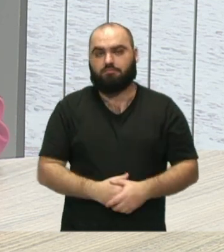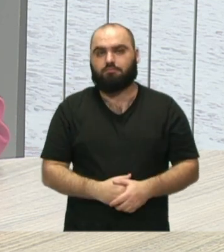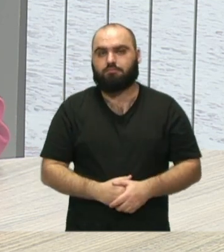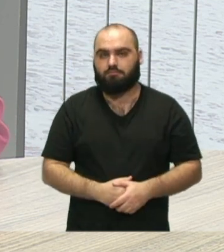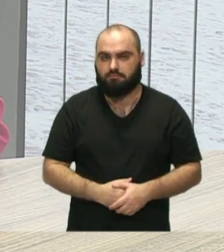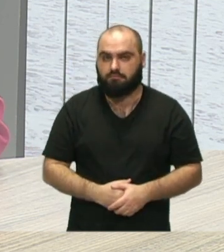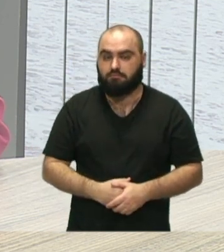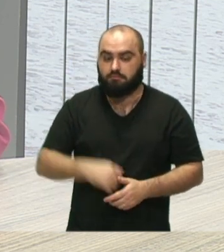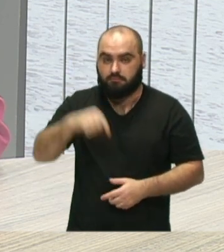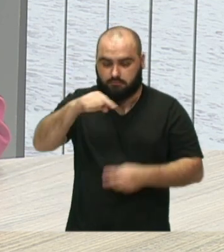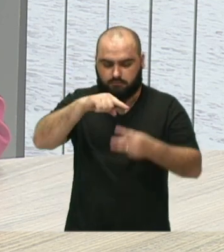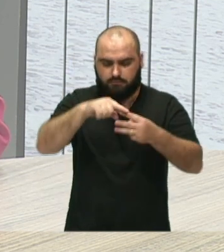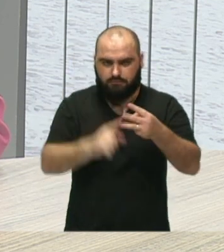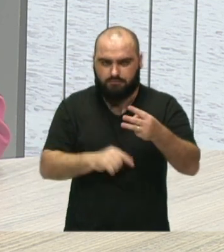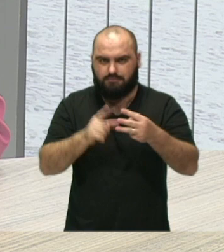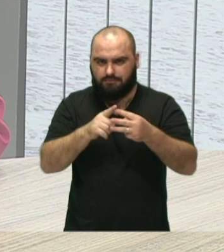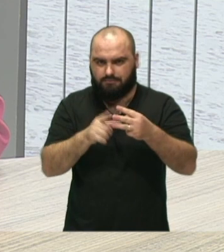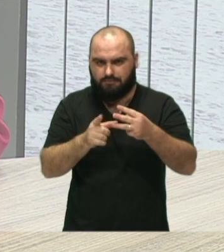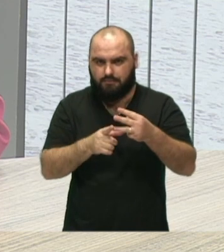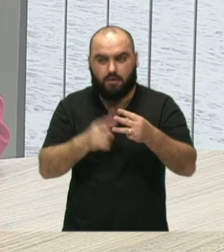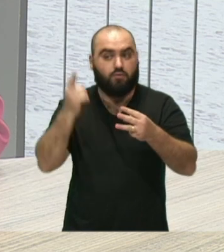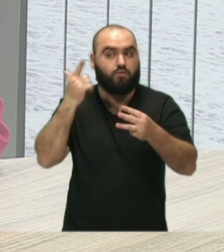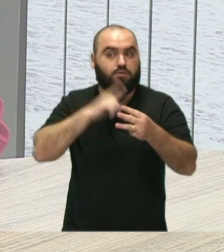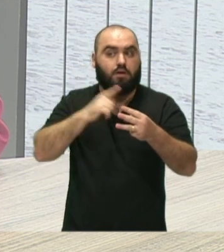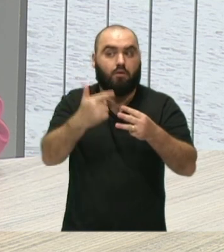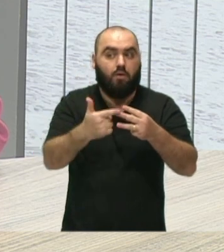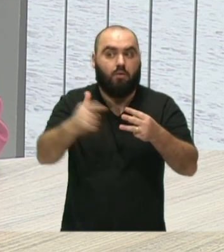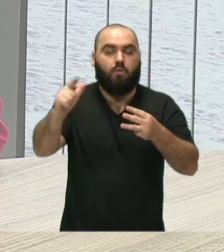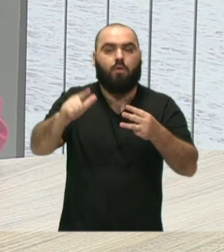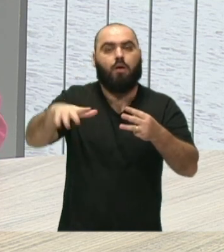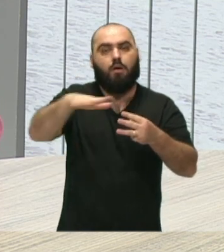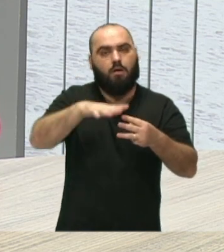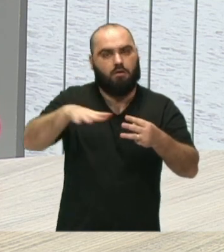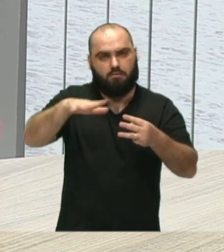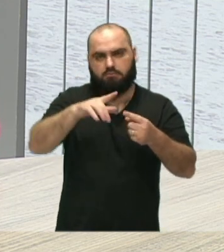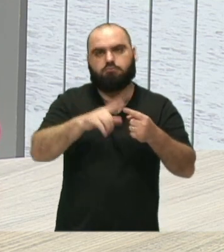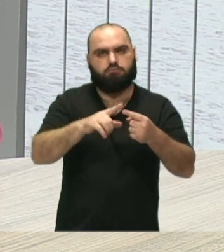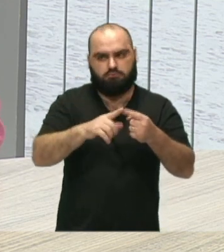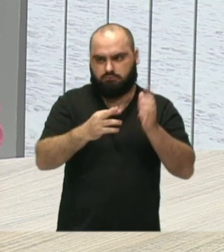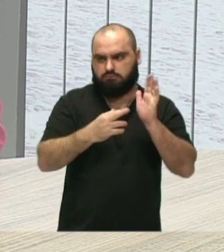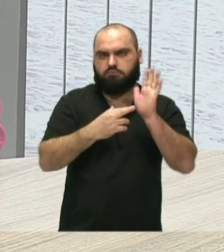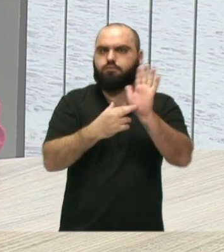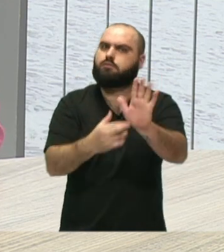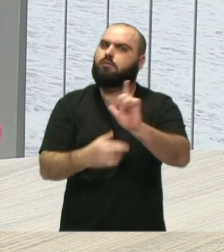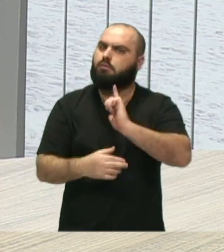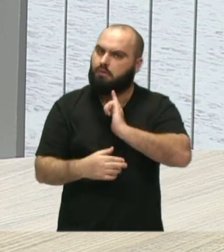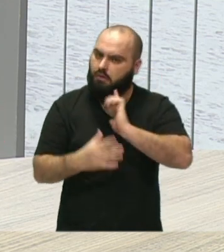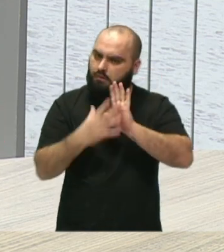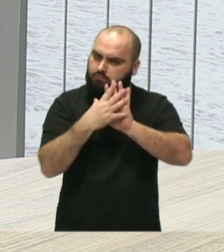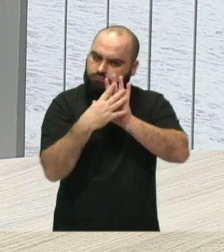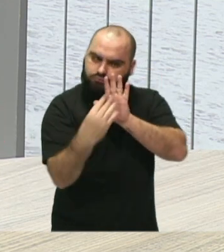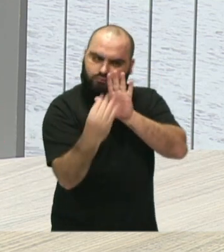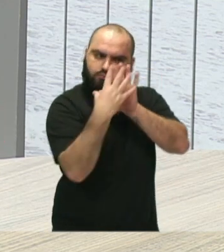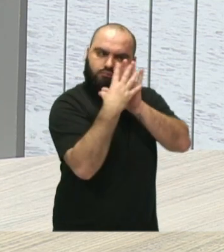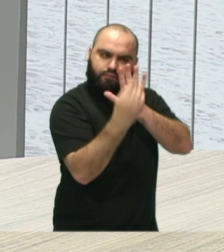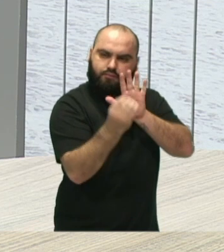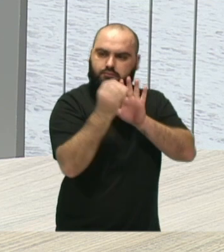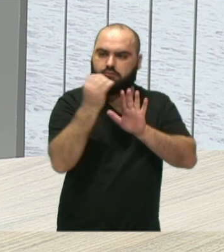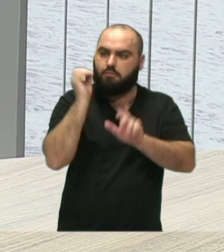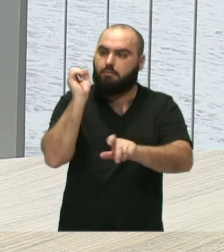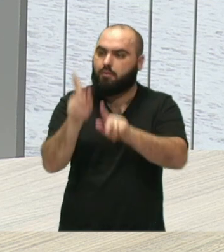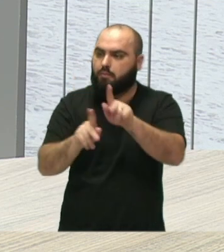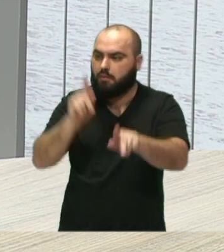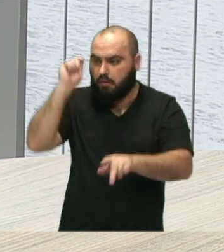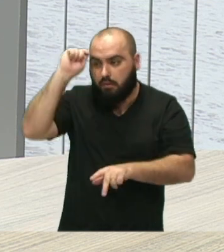baseado nesse tripé, a gente possa, sim, alcançar outros espaços. É óbvio que a representatividade traz o incentivo para a